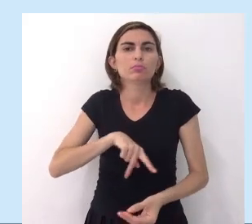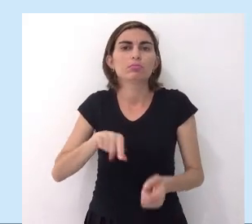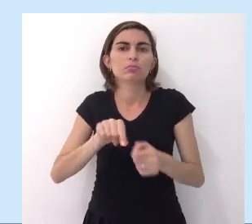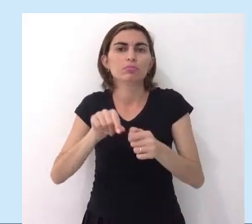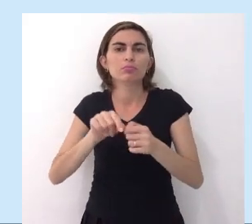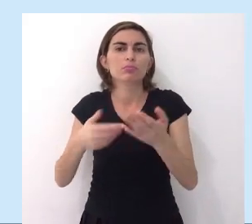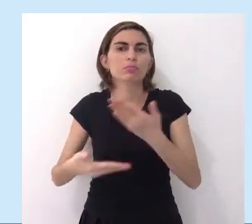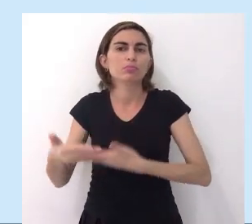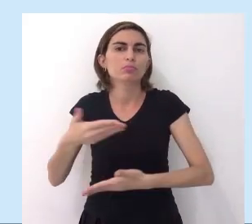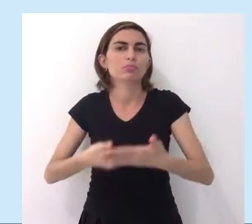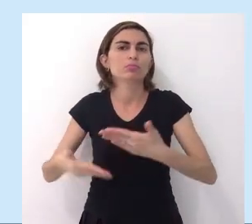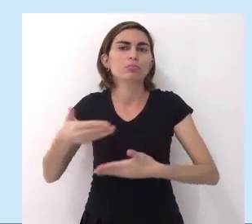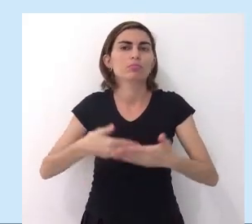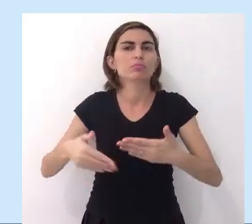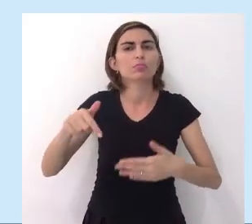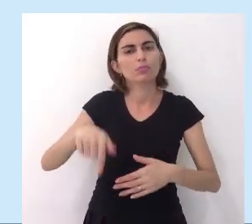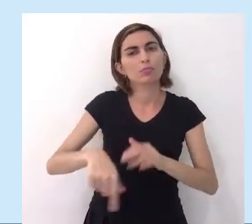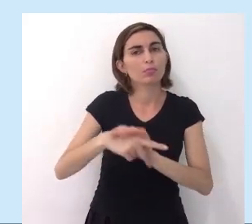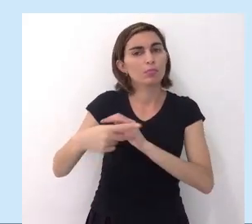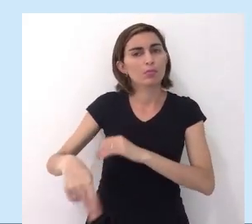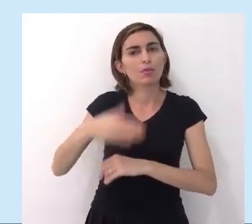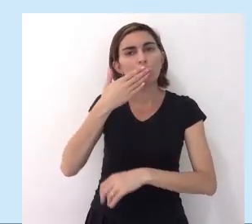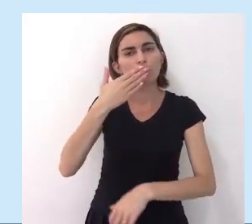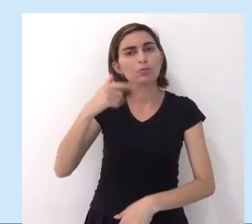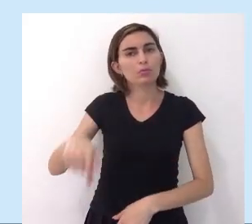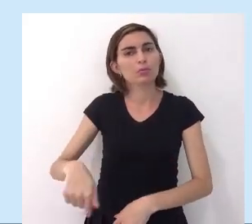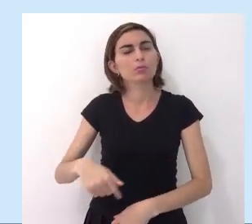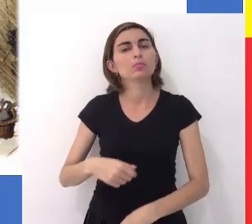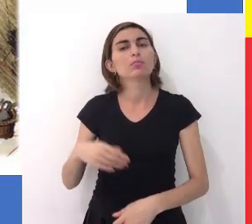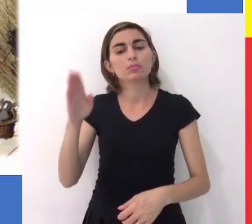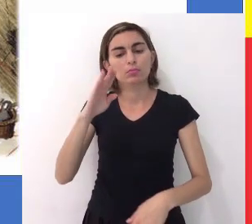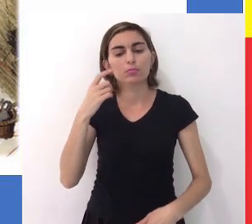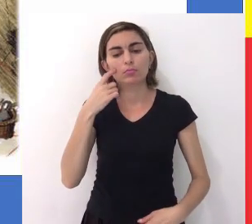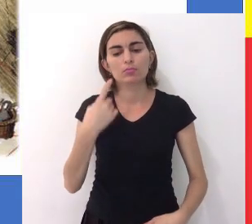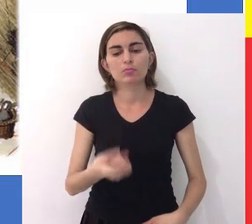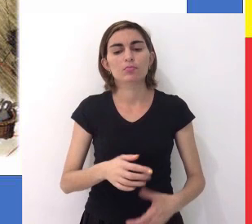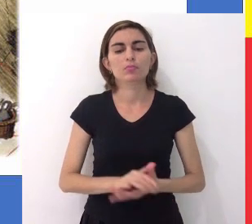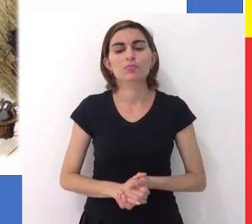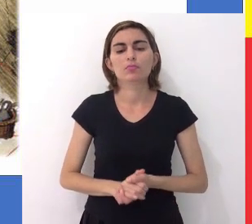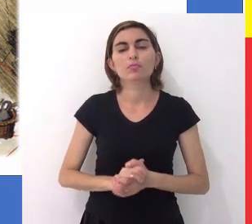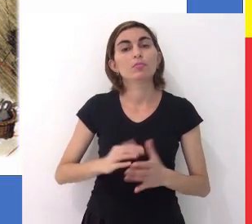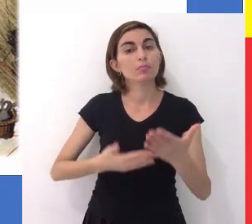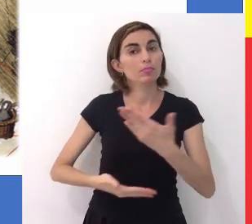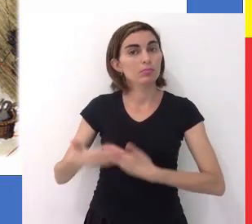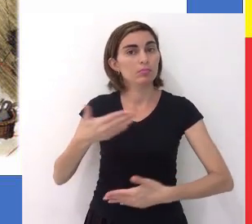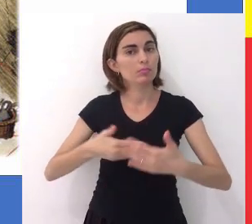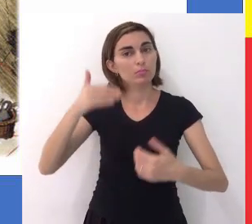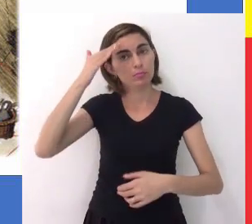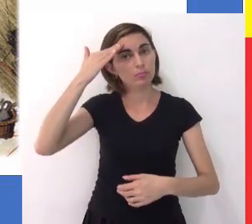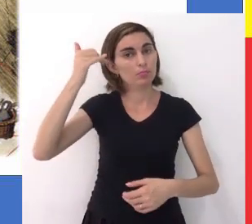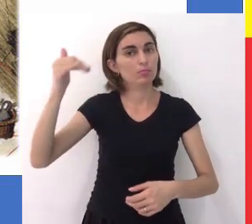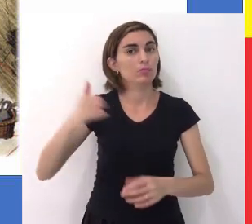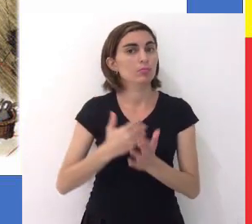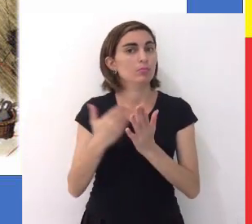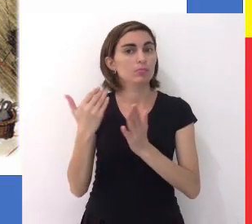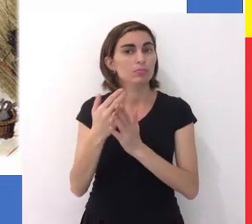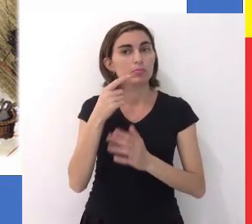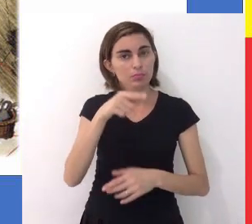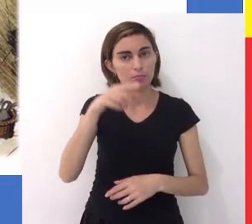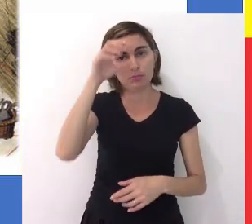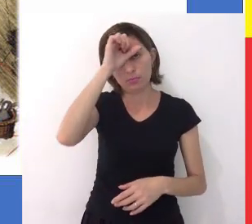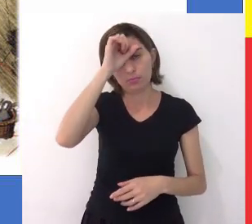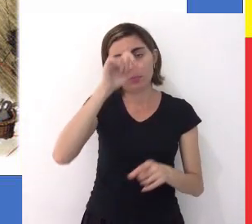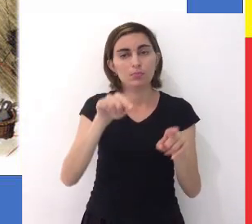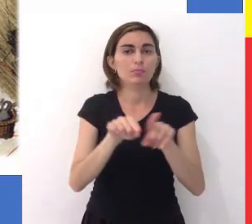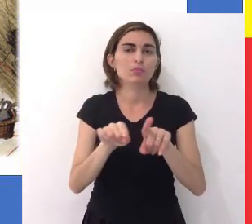fizeram entre os nativos, né? Aqui no Brasil. Observa na tela, tá? A relação mais famosa que a gente vai ver, tá? Você aprende